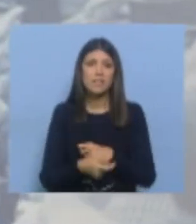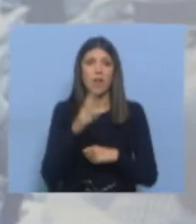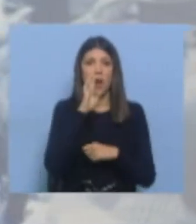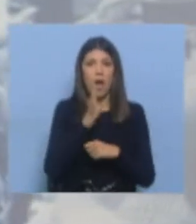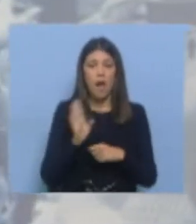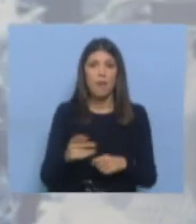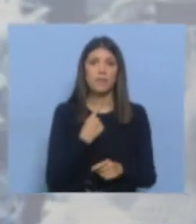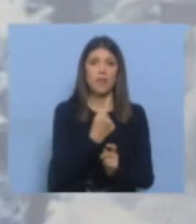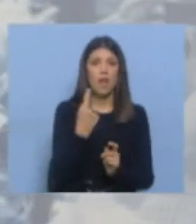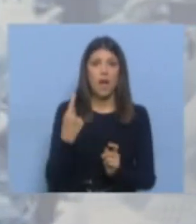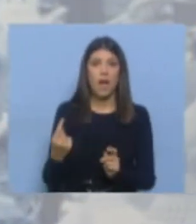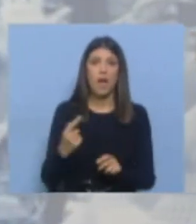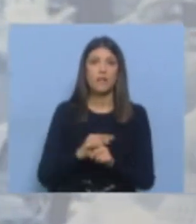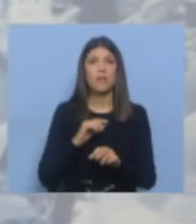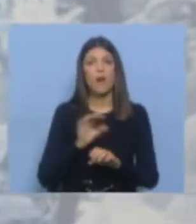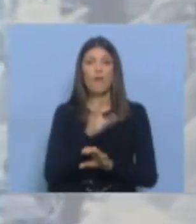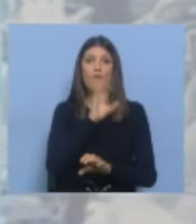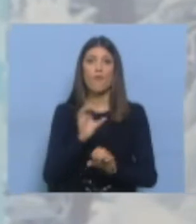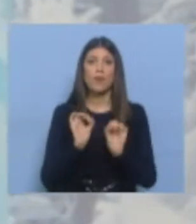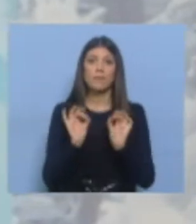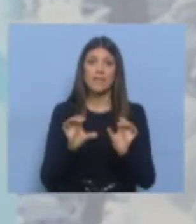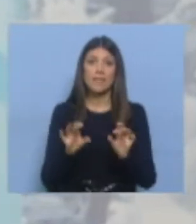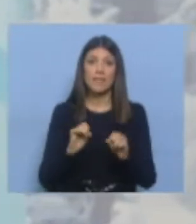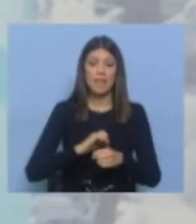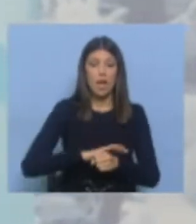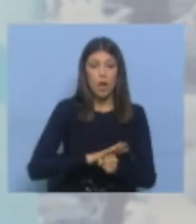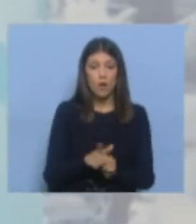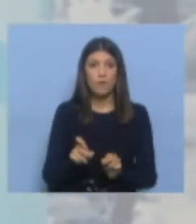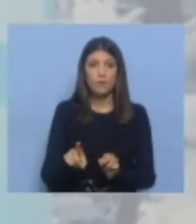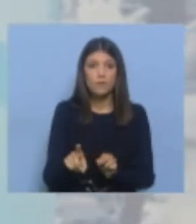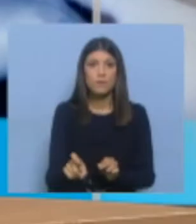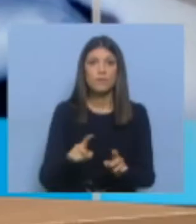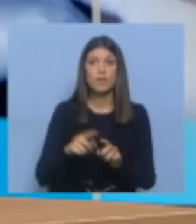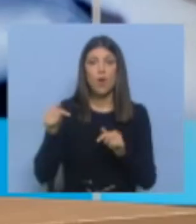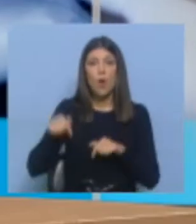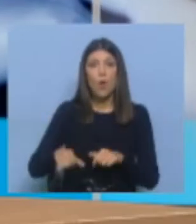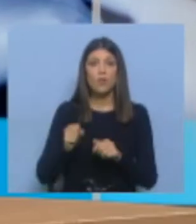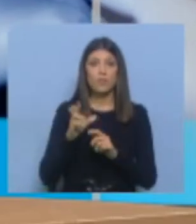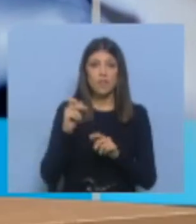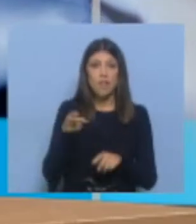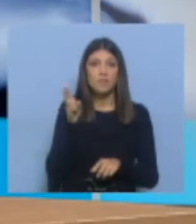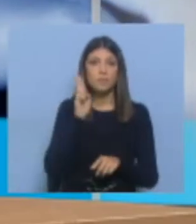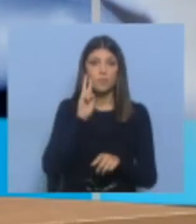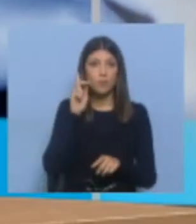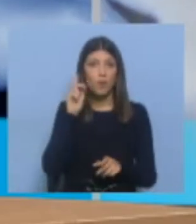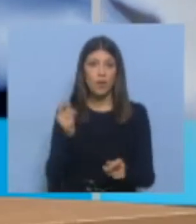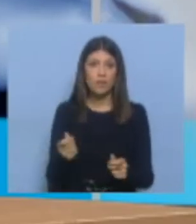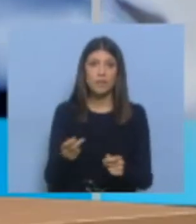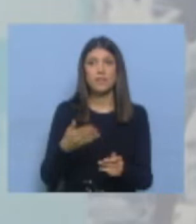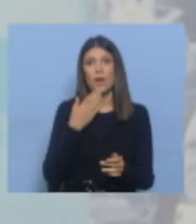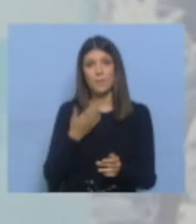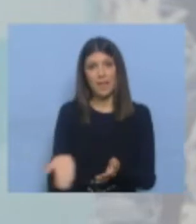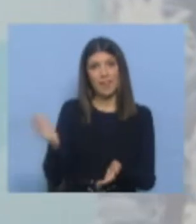de combate ao Covid-19. Está connosco Graça Franco, diretor de Informação da Renascença. Boa tarde, obrigado por estar aqui no programa